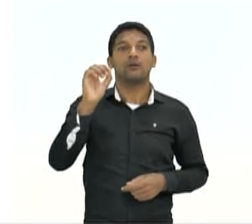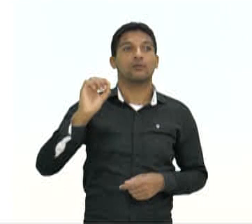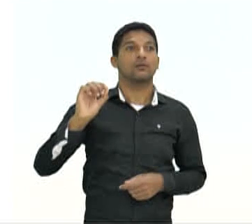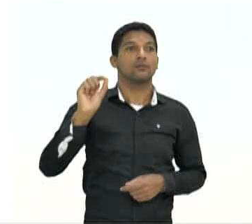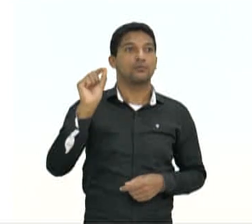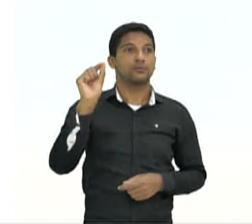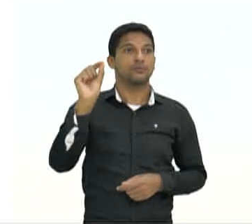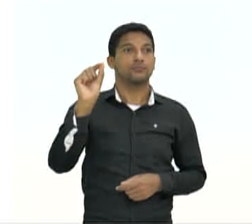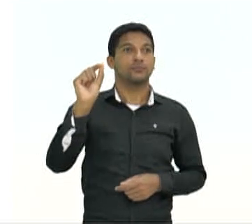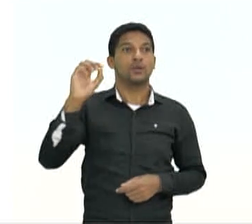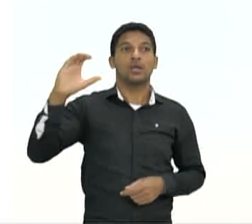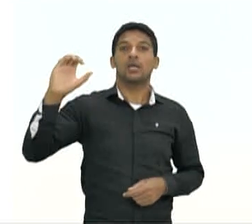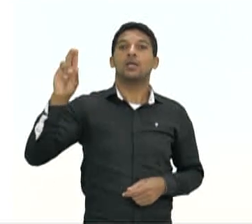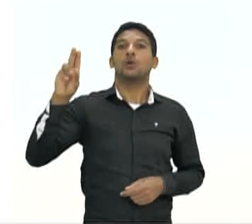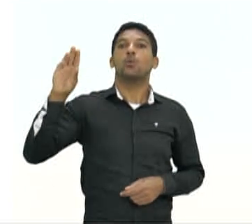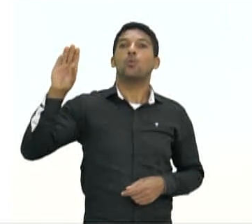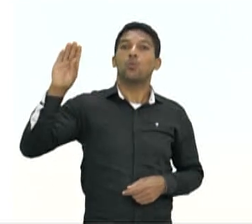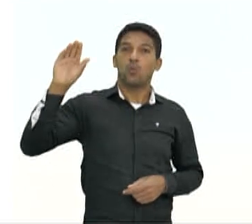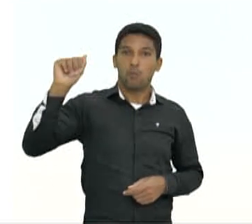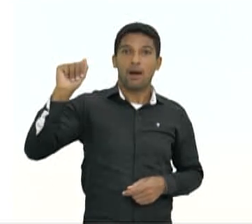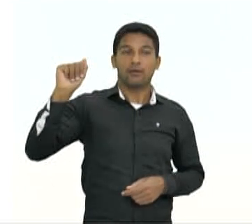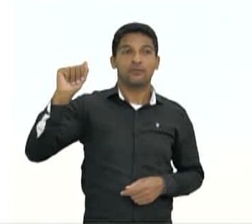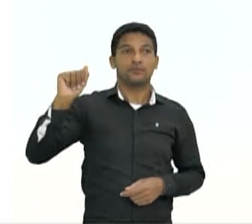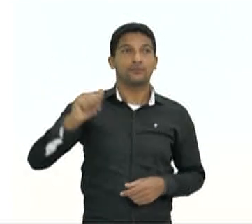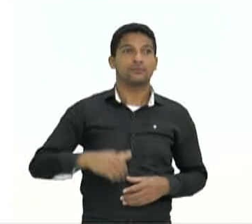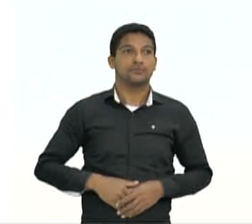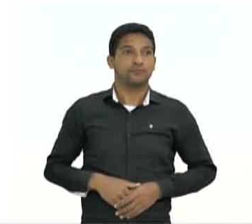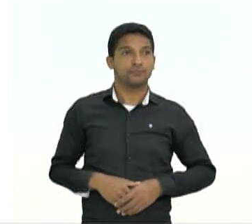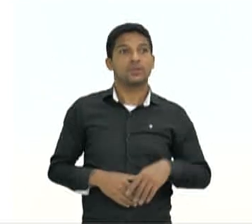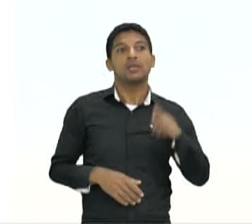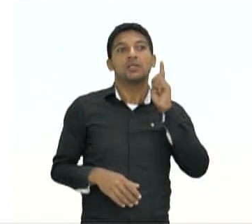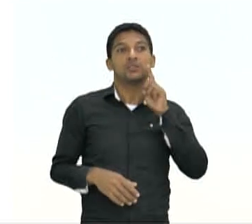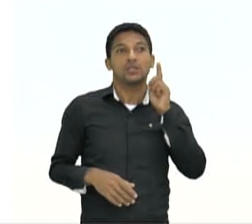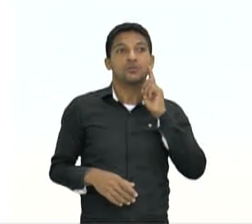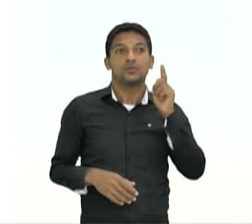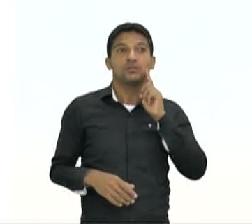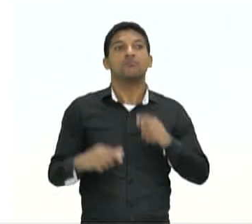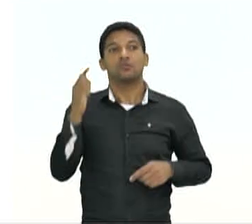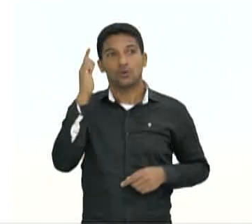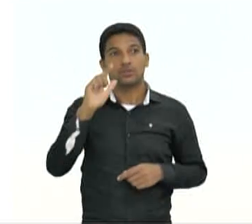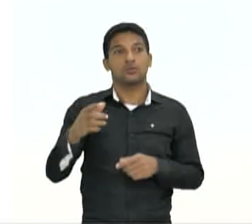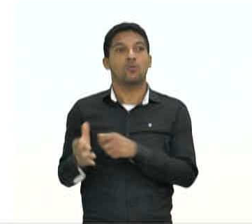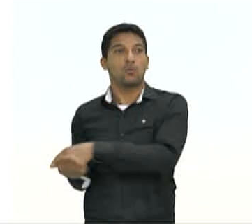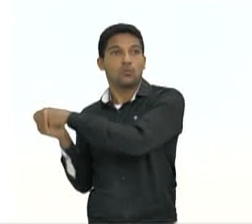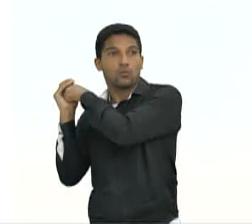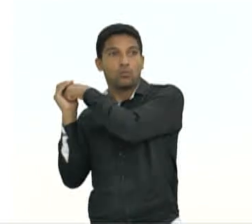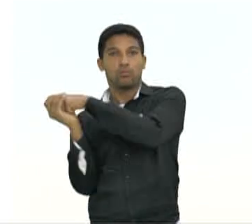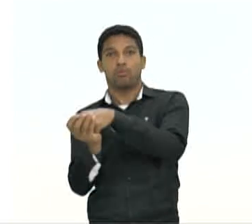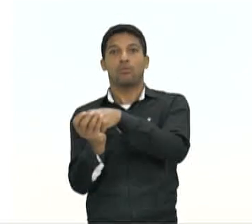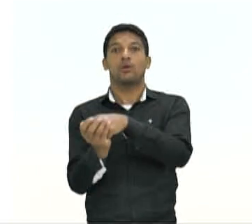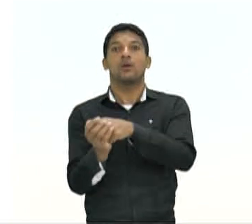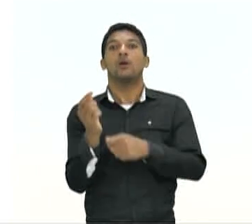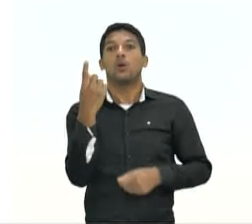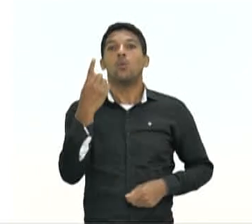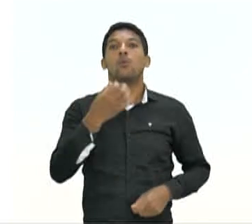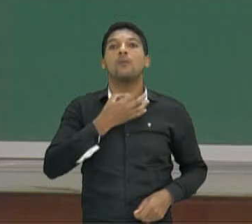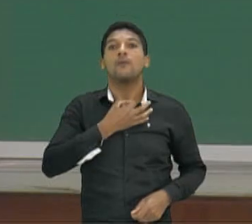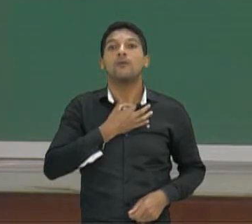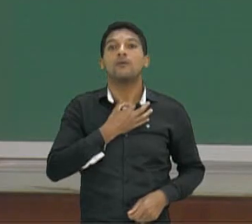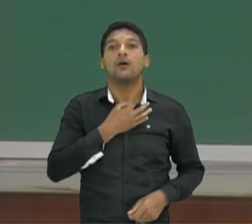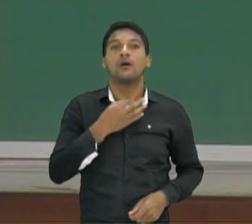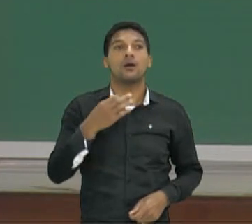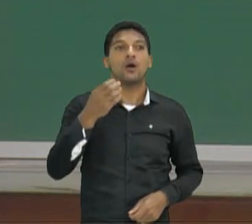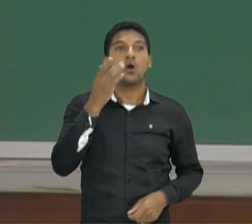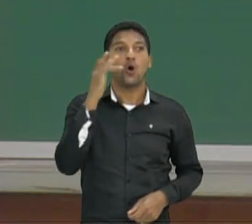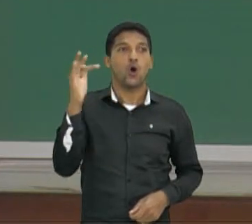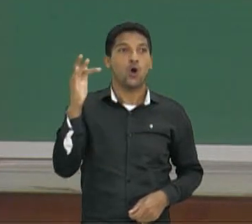Sul ganhou 1 ouro e 1 bronze, e o Japão ganhou 1 prata e 2 bronzes. A Austrália e a China, cada um levou 1 prata,